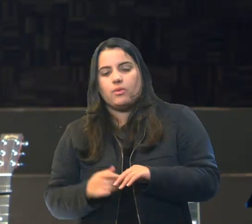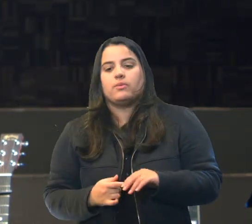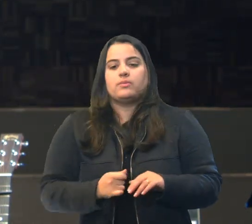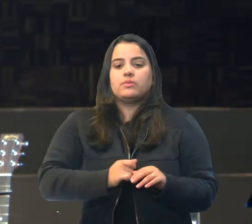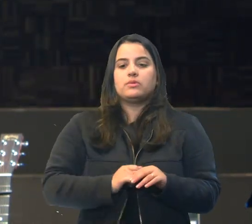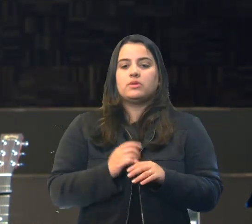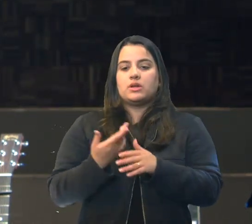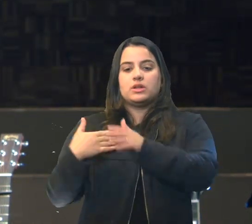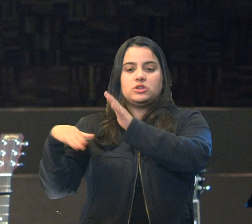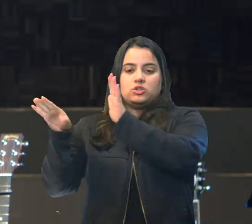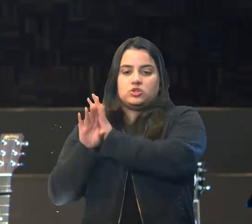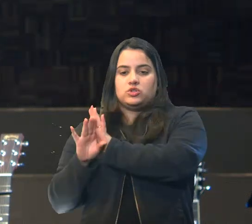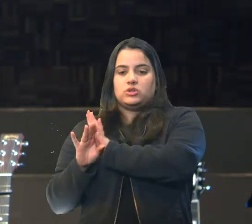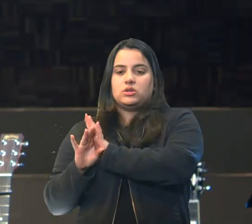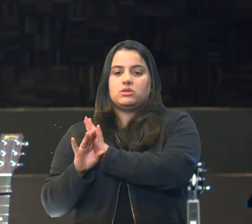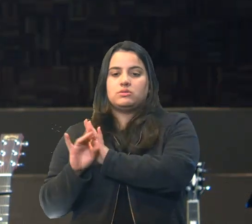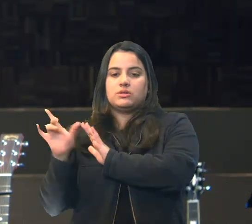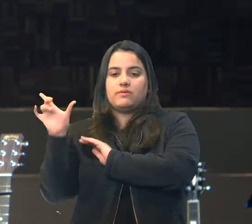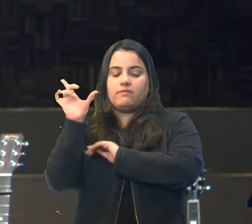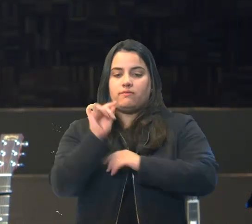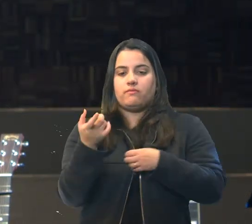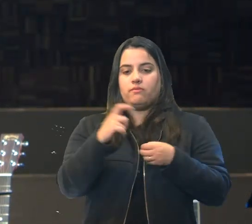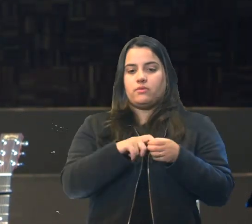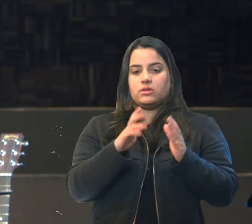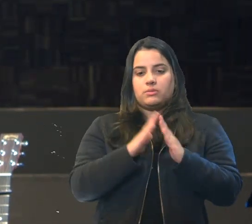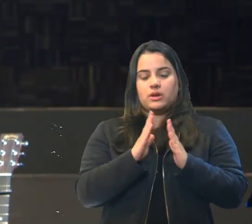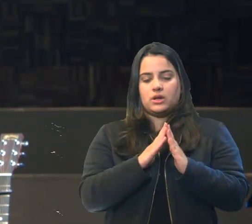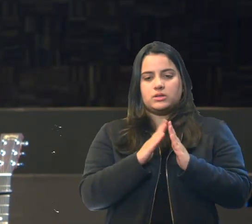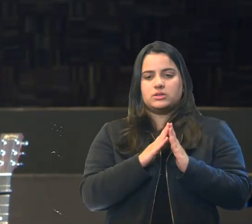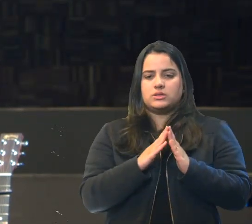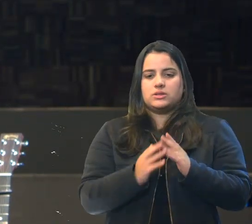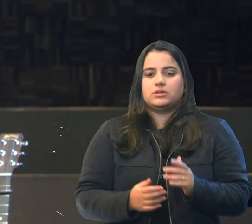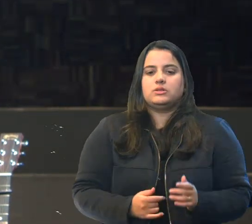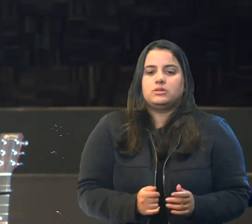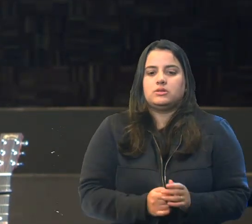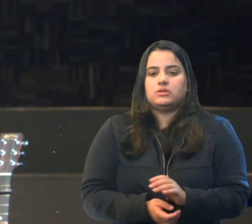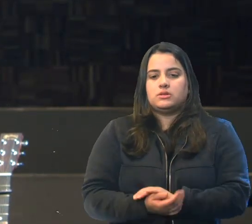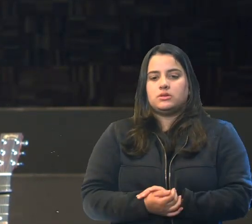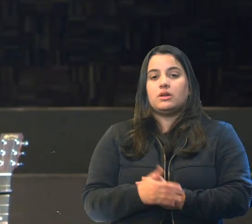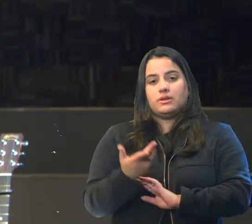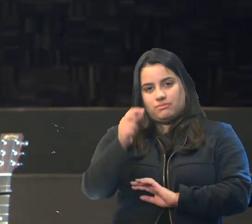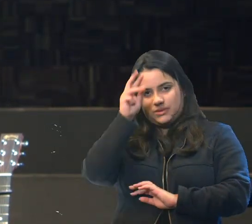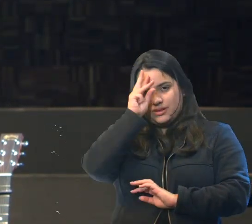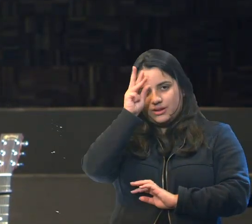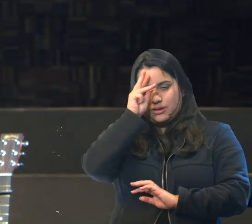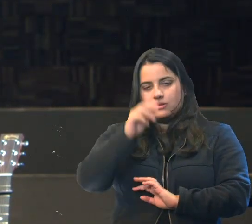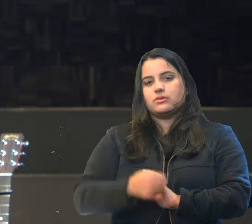Aí ela chega no handball, sai do handball e volta para casa. Aí a terça-feira,